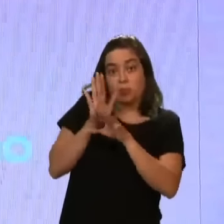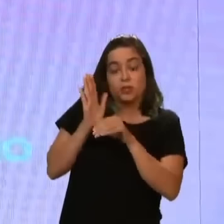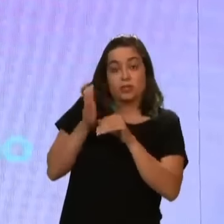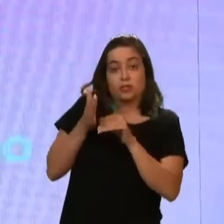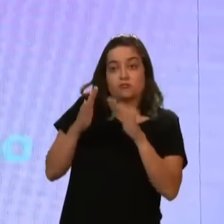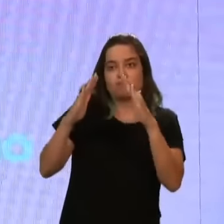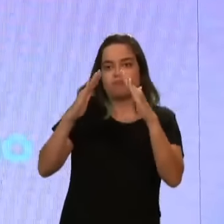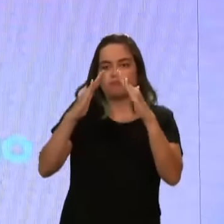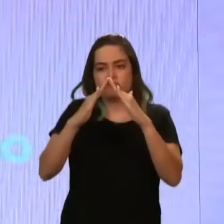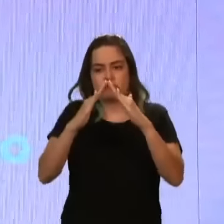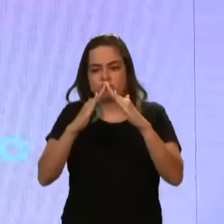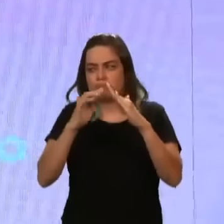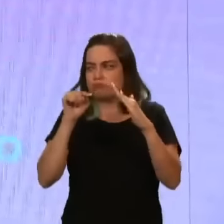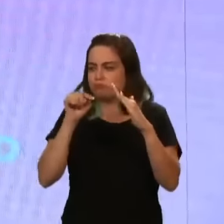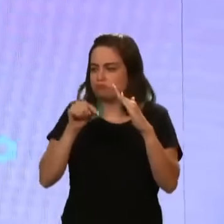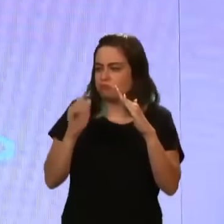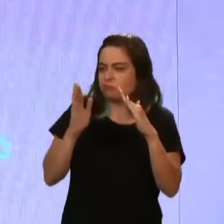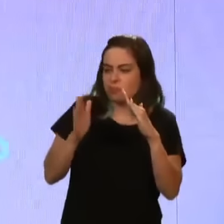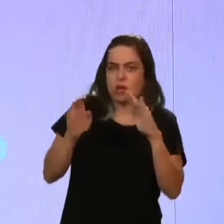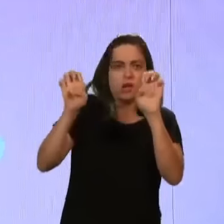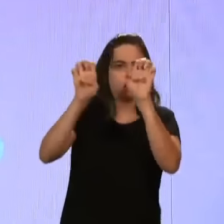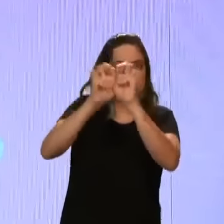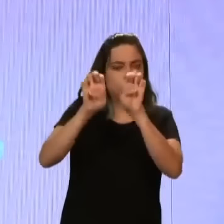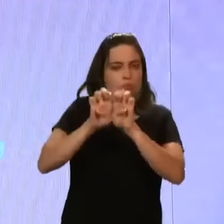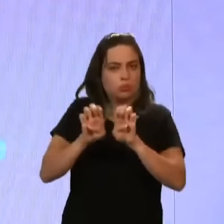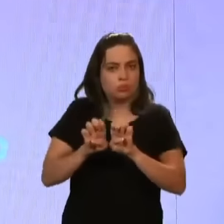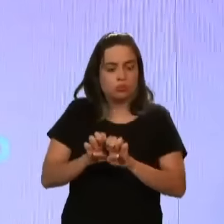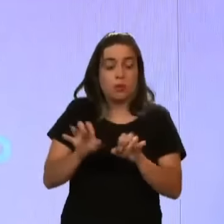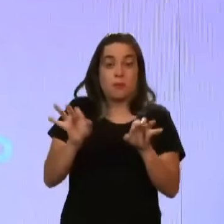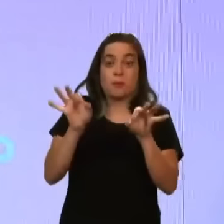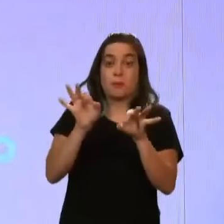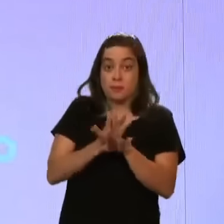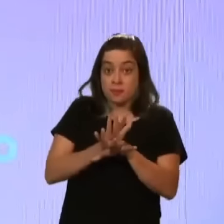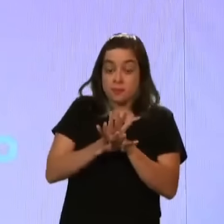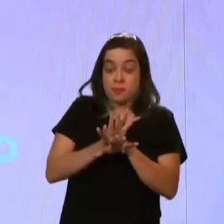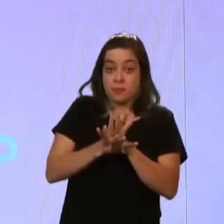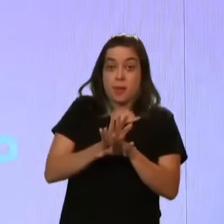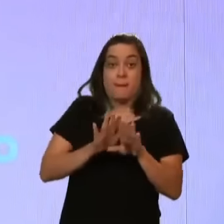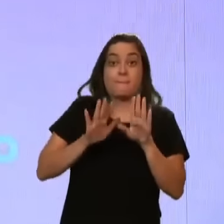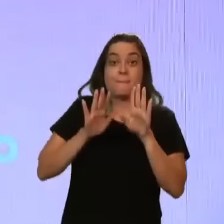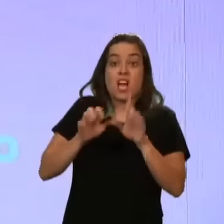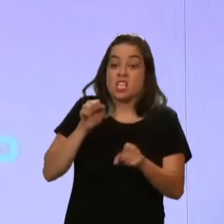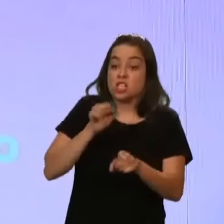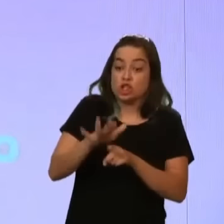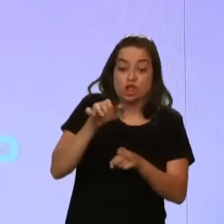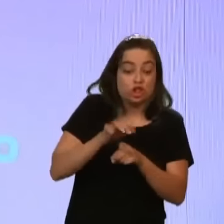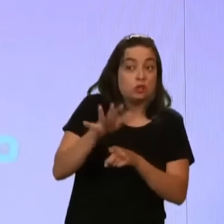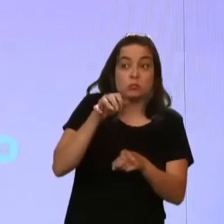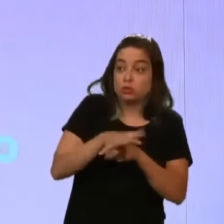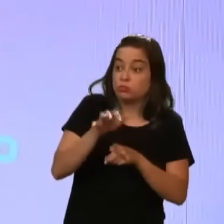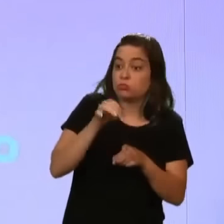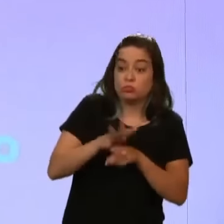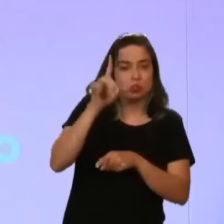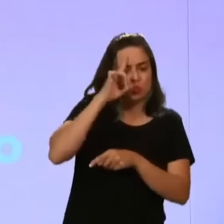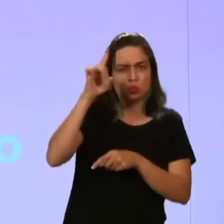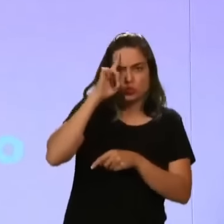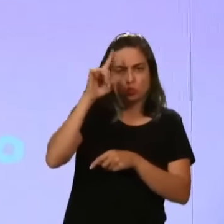O arcabouço estrutural está ali. Mas quando não há estímulos constantes e diários,